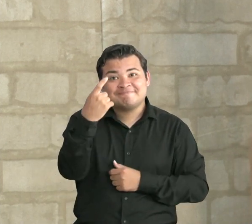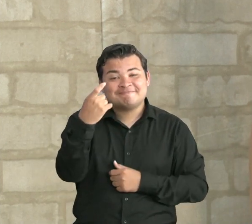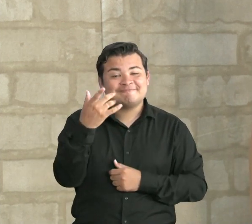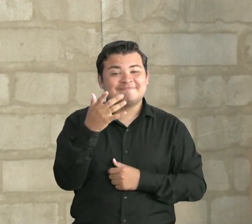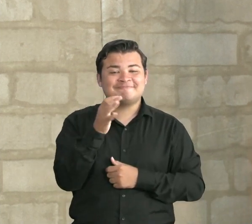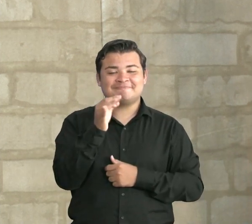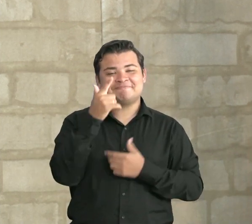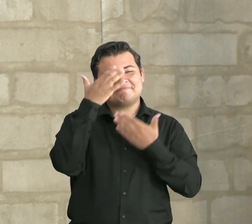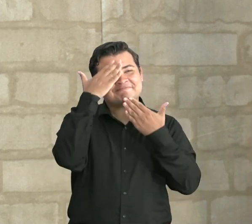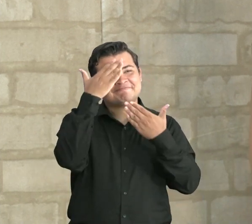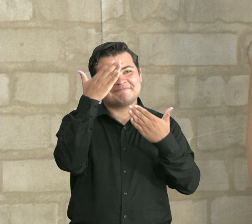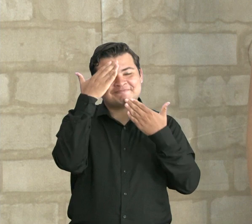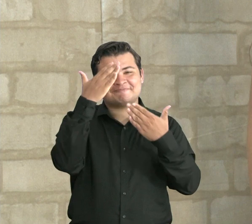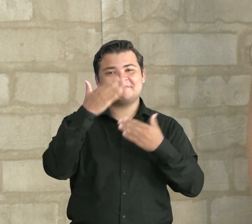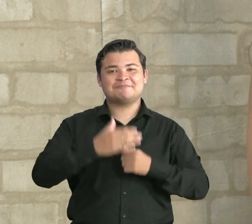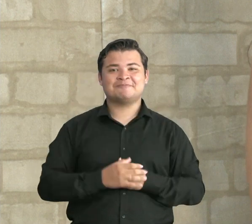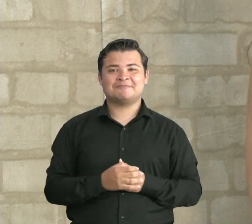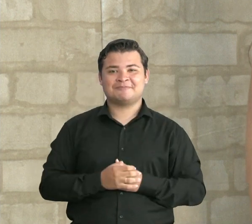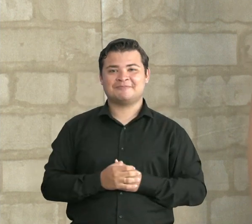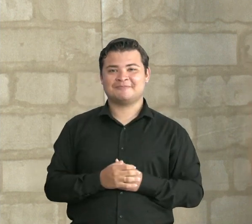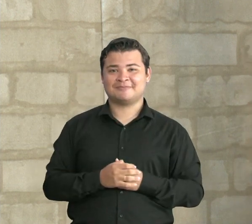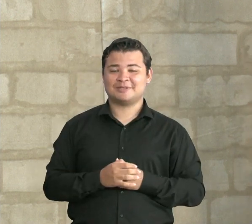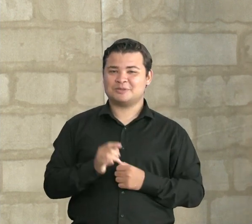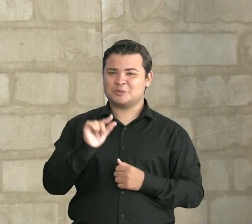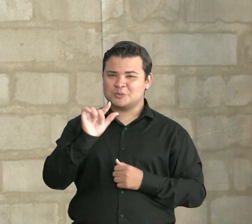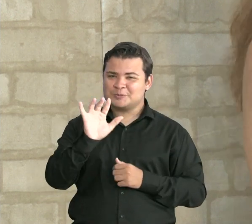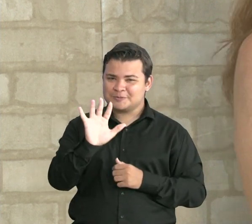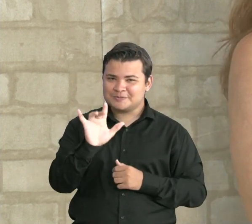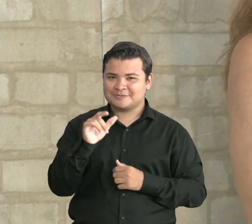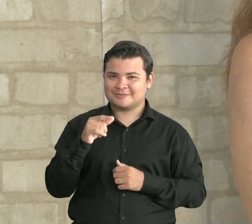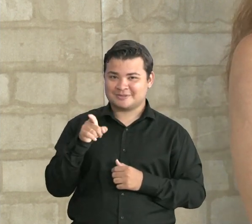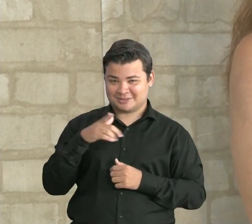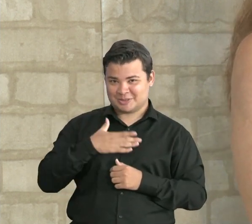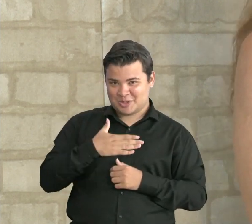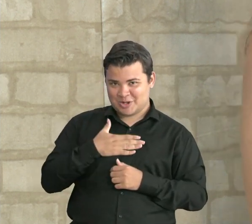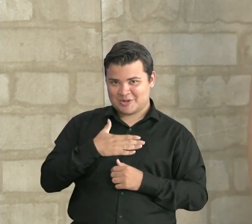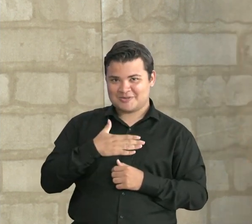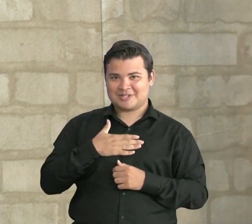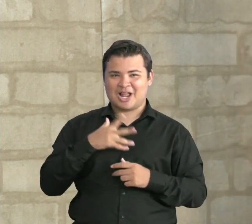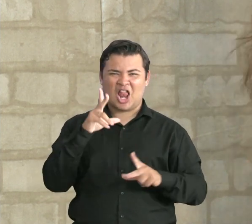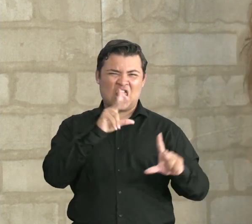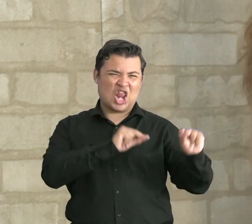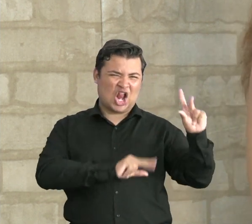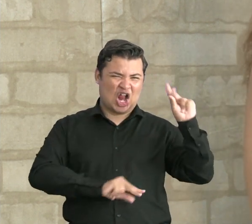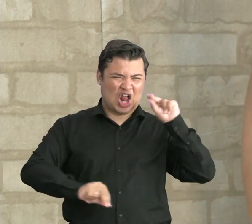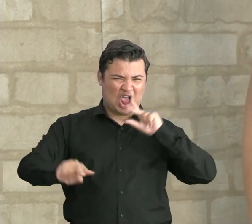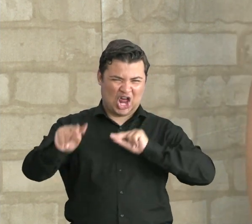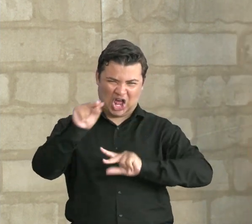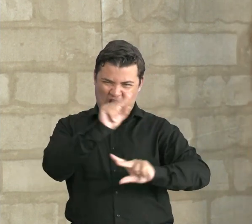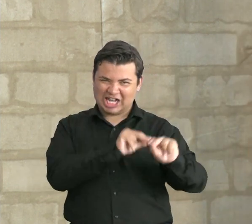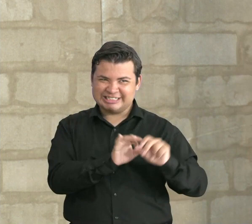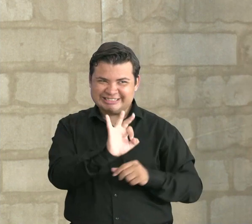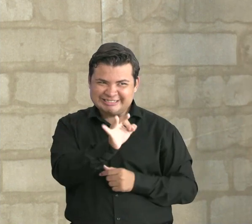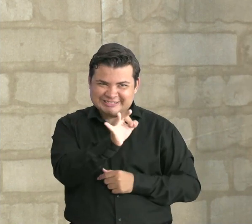né? Agradeço. Eu só posso, me permite, já que você gosta das polêmicas,